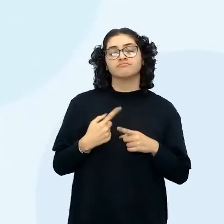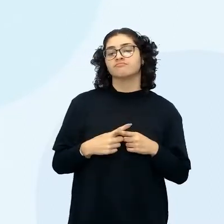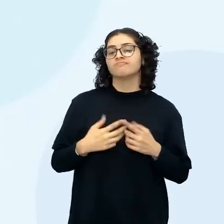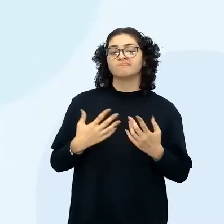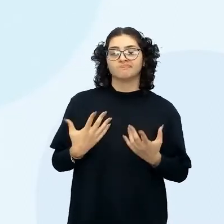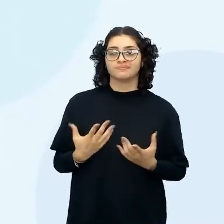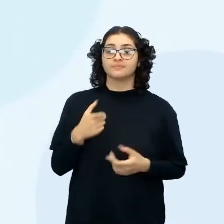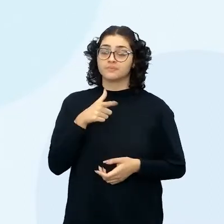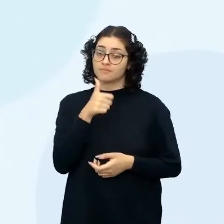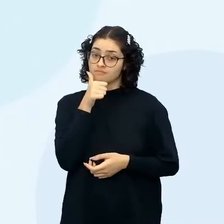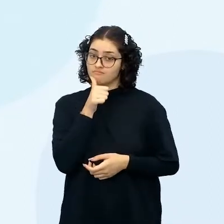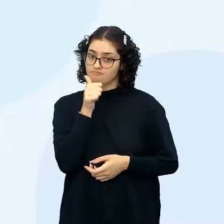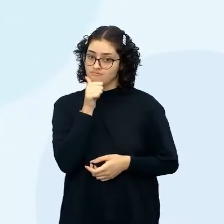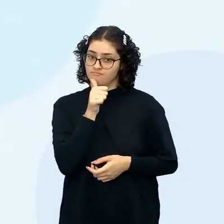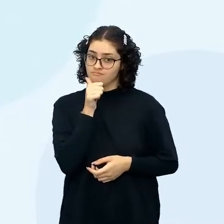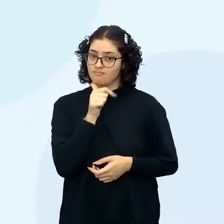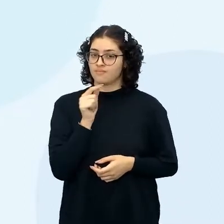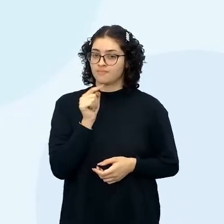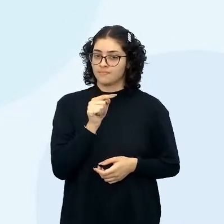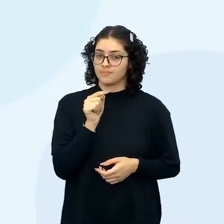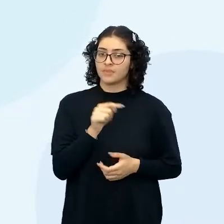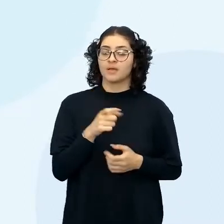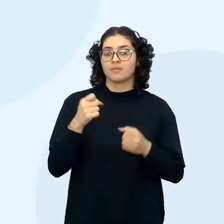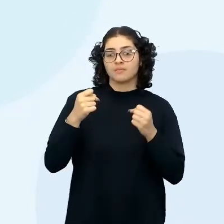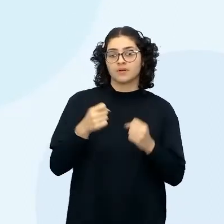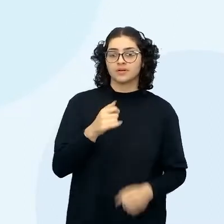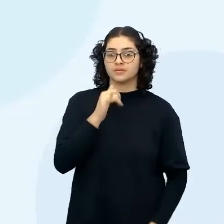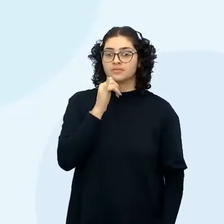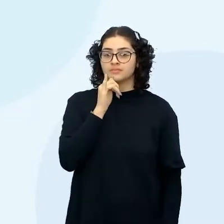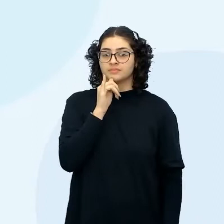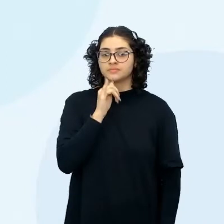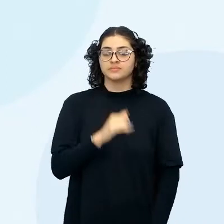Essa mulher, ela pode, por exemplo, aqui, olha,